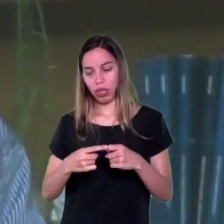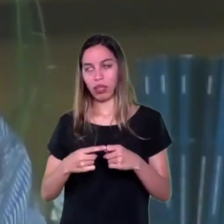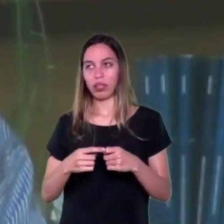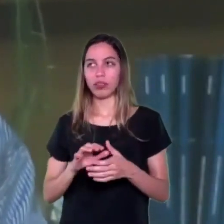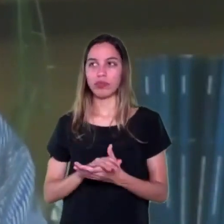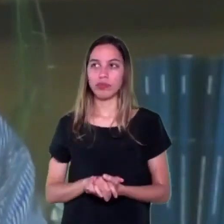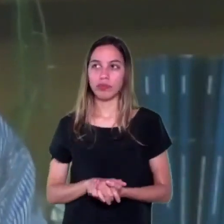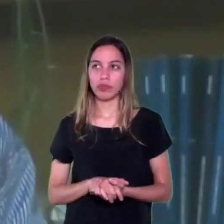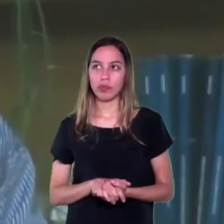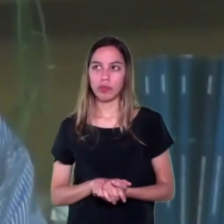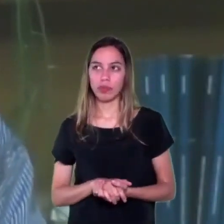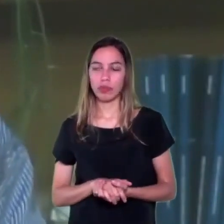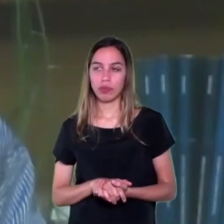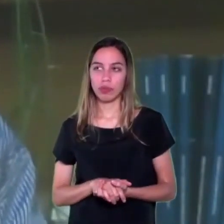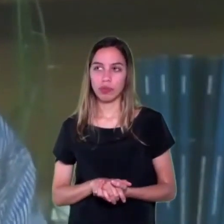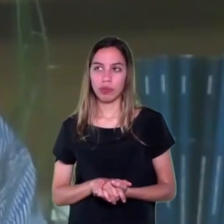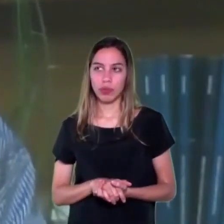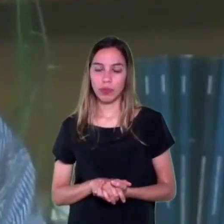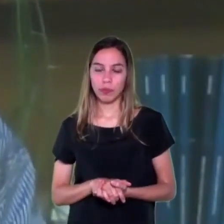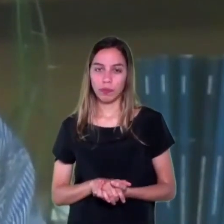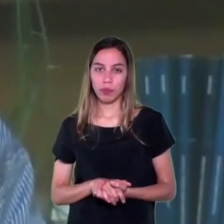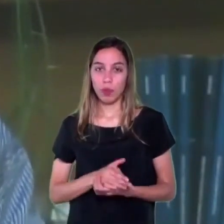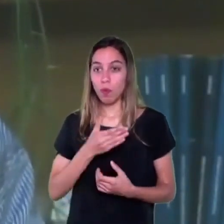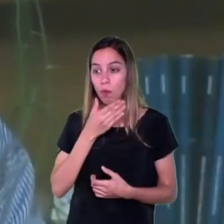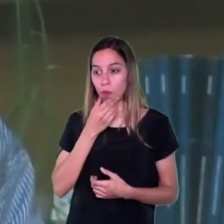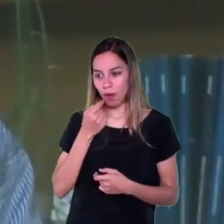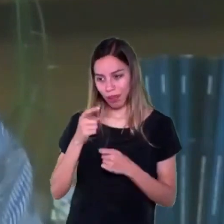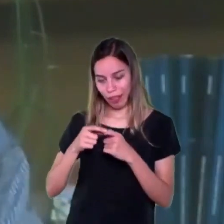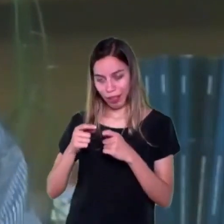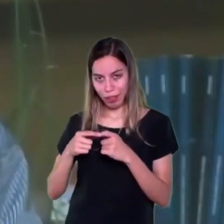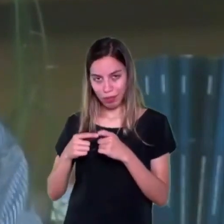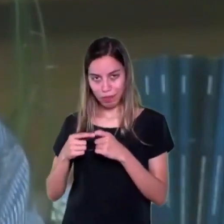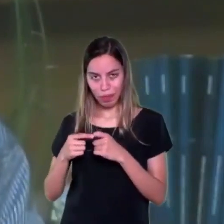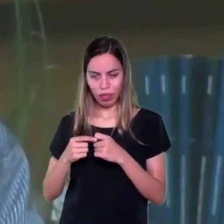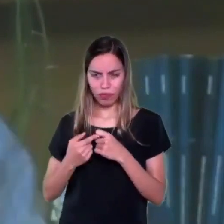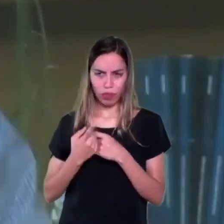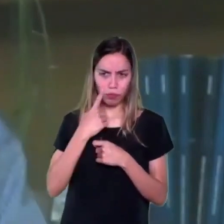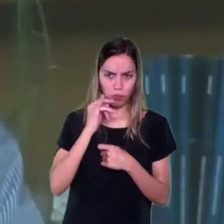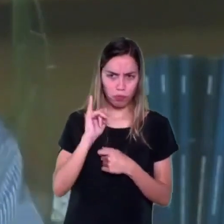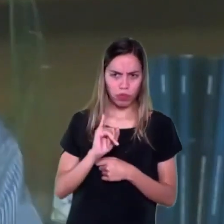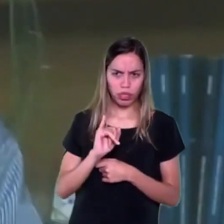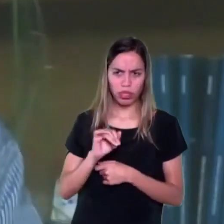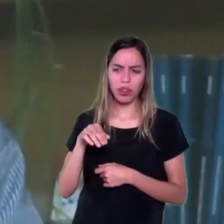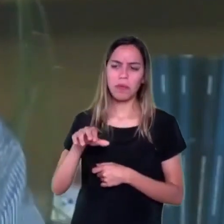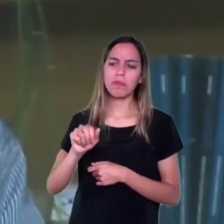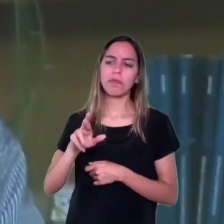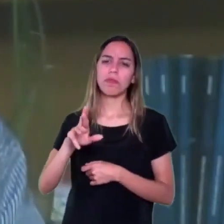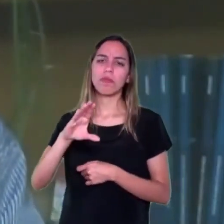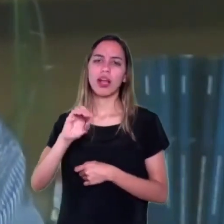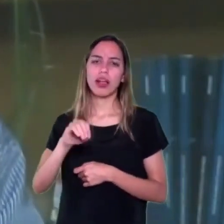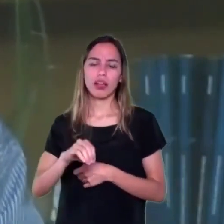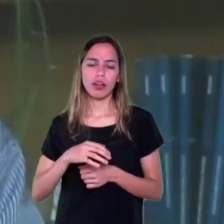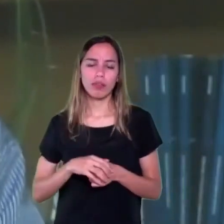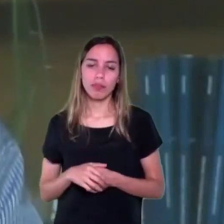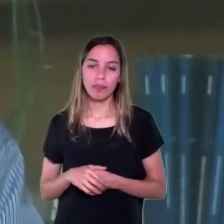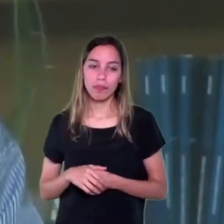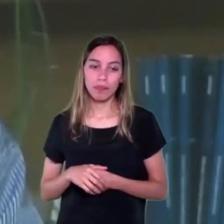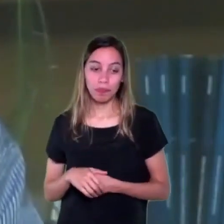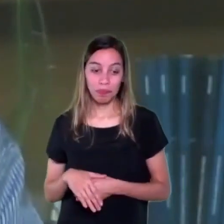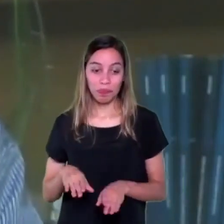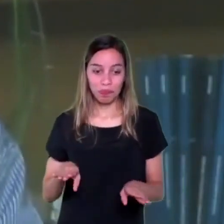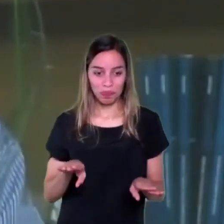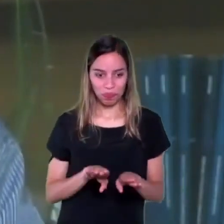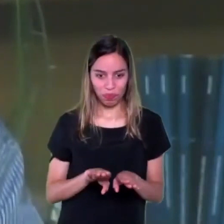desculpa, o Dr. Coutinho era pai do Marco Elise, que também é outro grande historiador